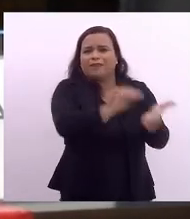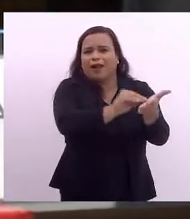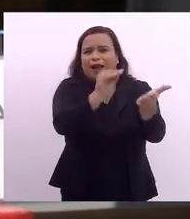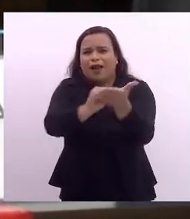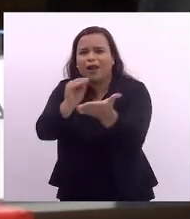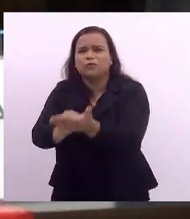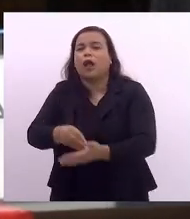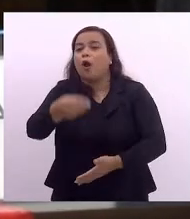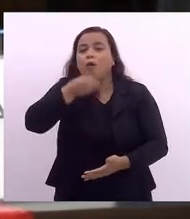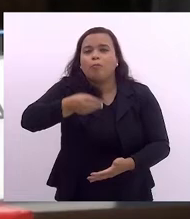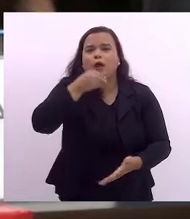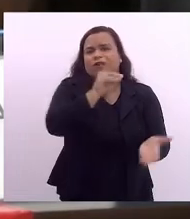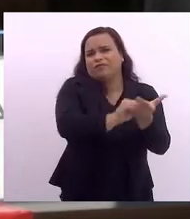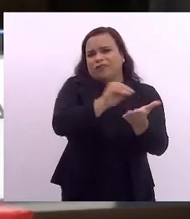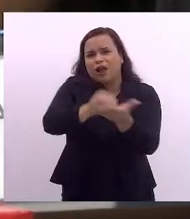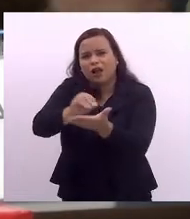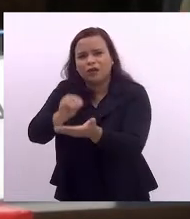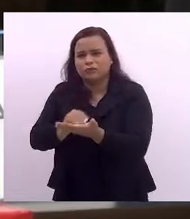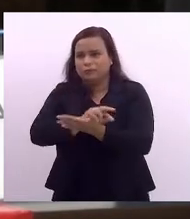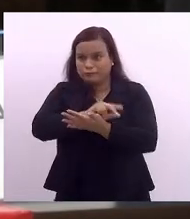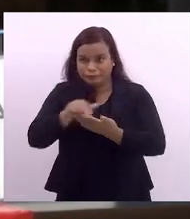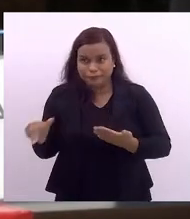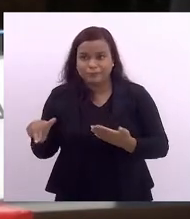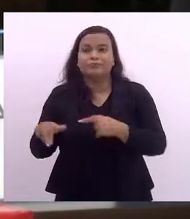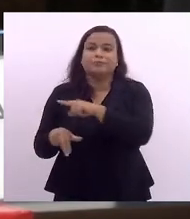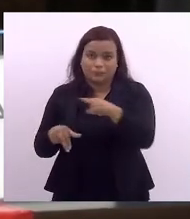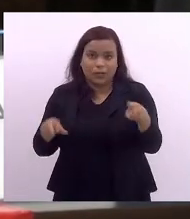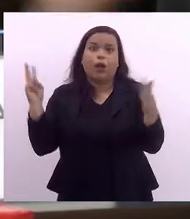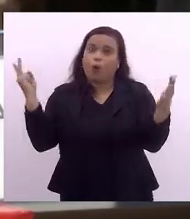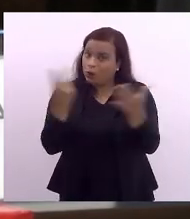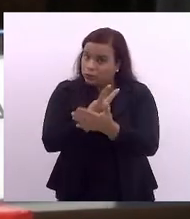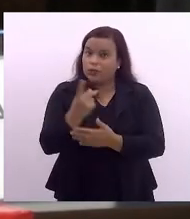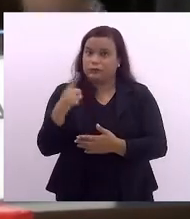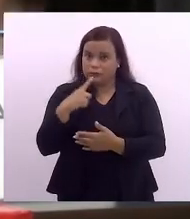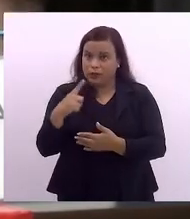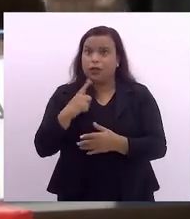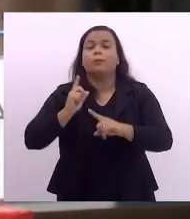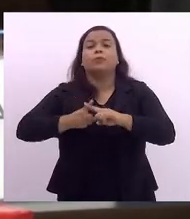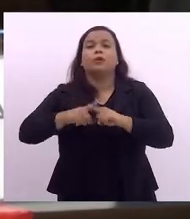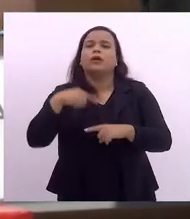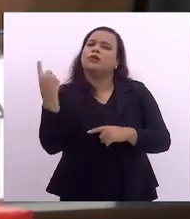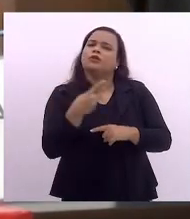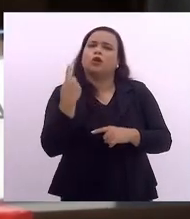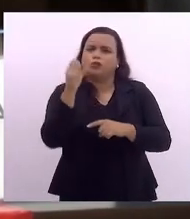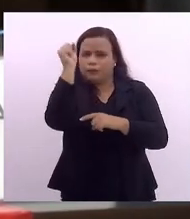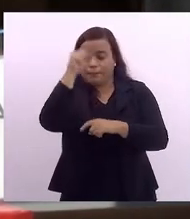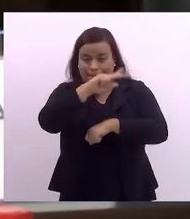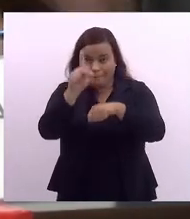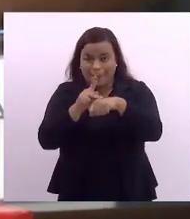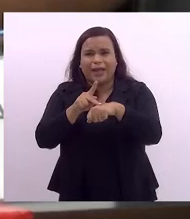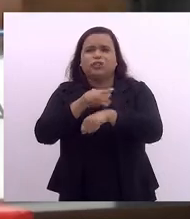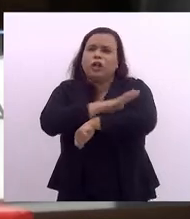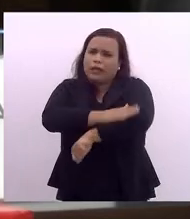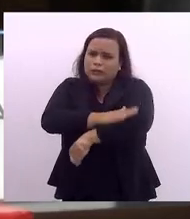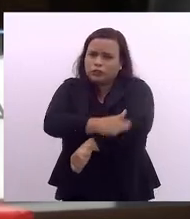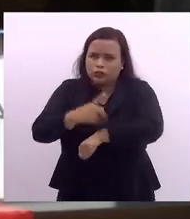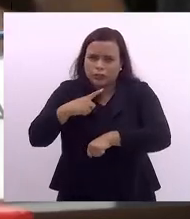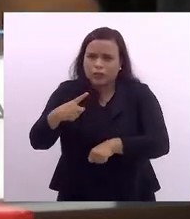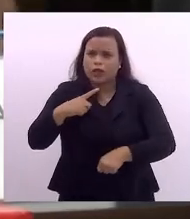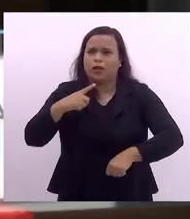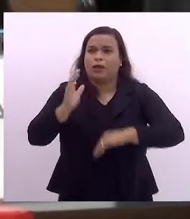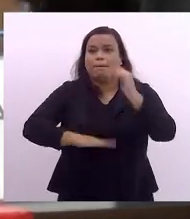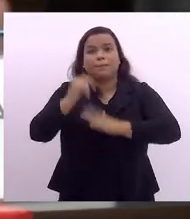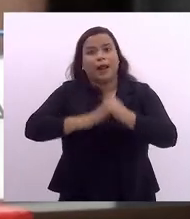de oportunidade, que isso se dá porque estamos dentro de um país racista, com